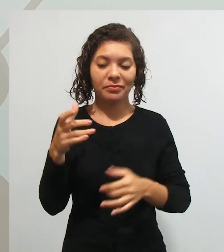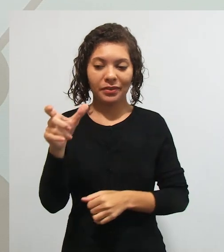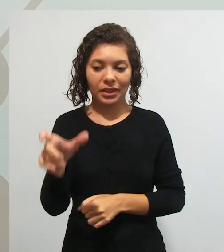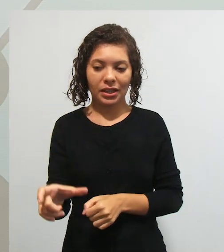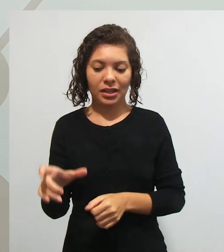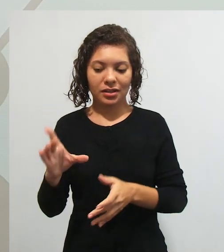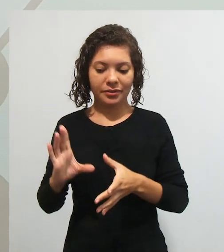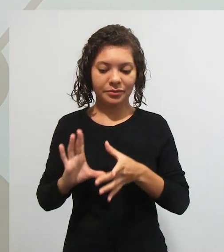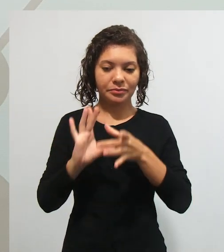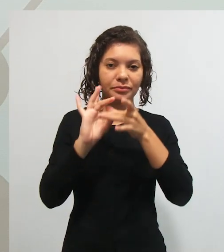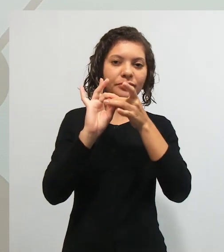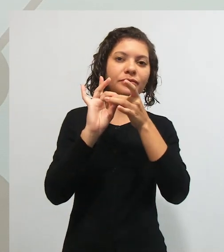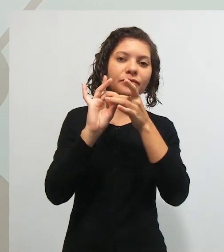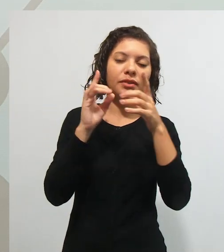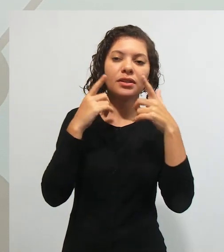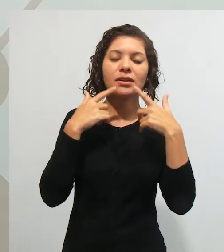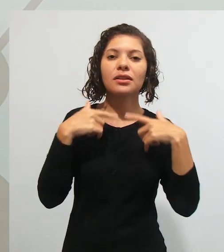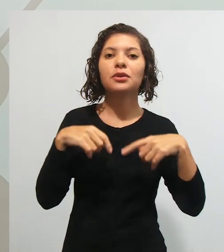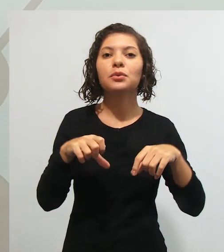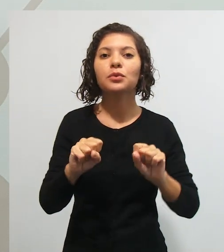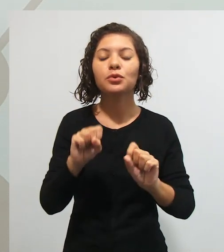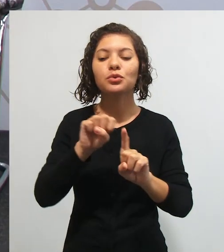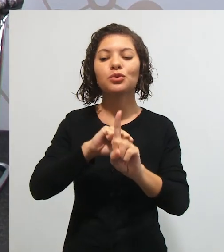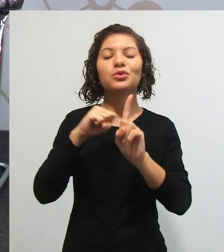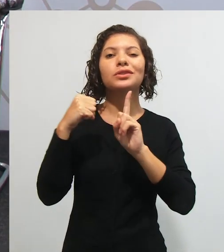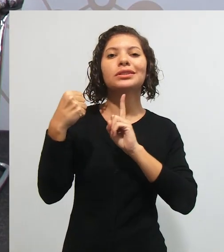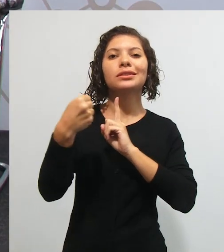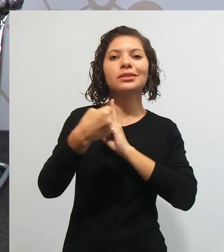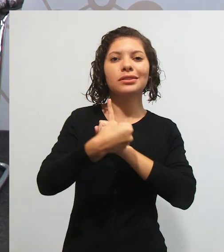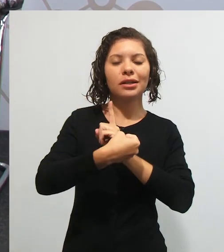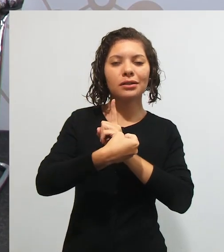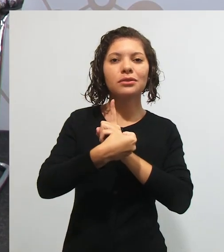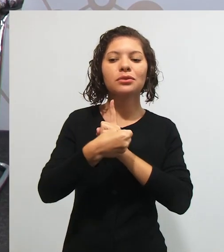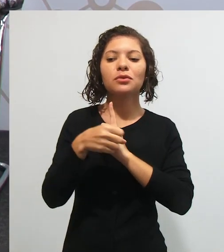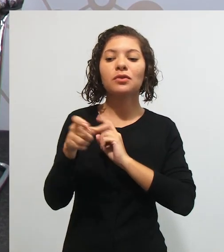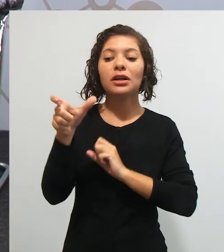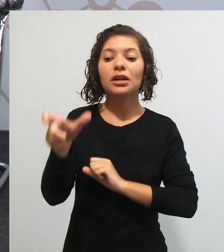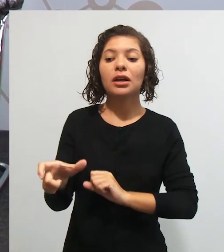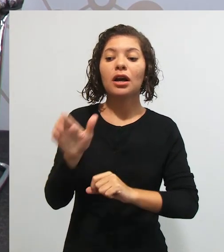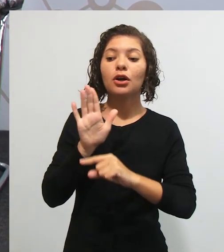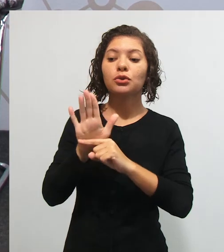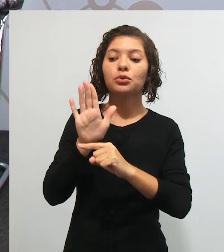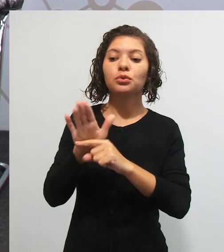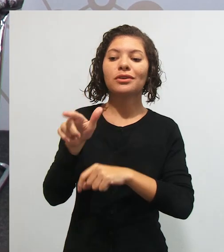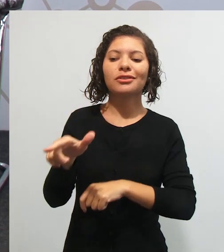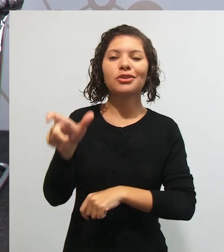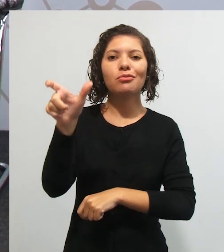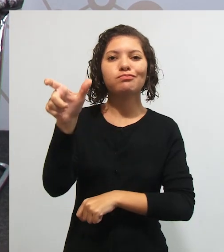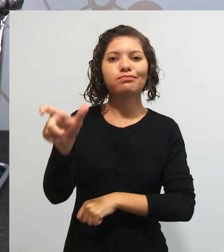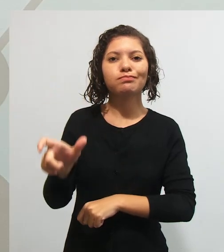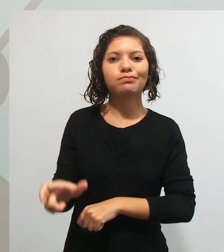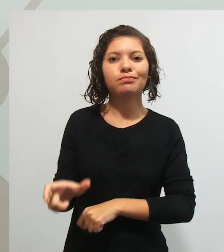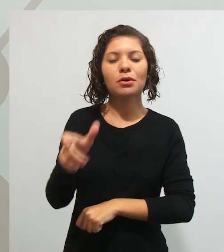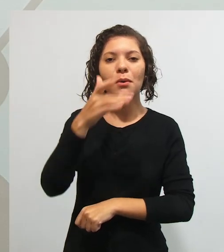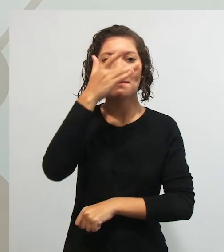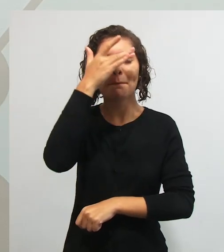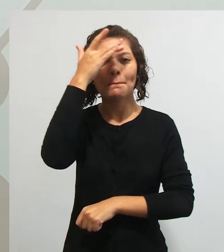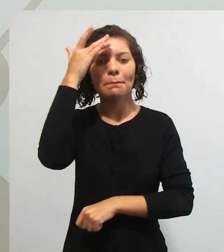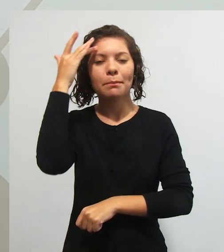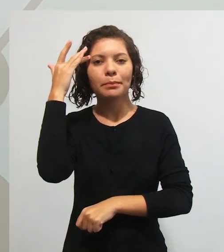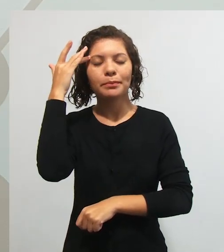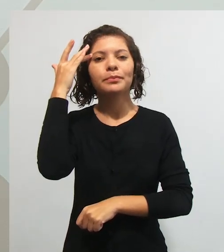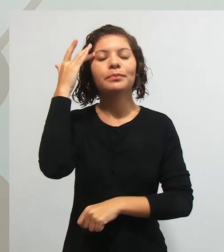criança nesse universo linguístico social vai fazer dela uma pessoa que vai não